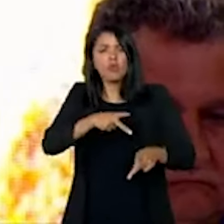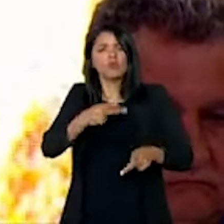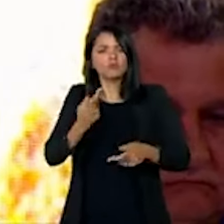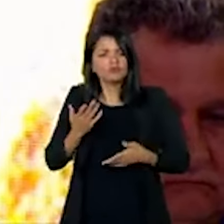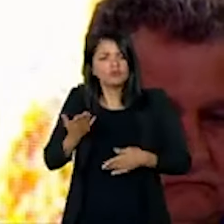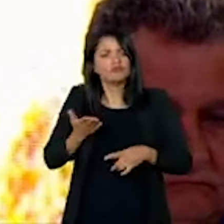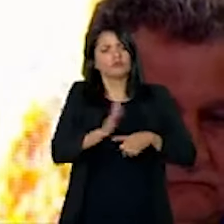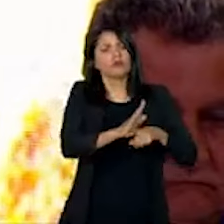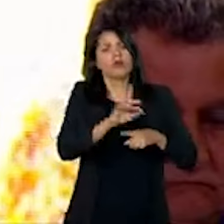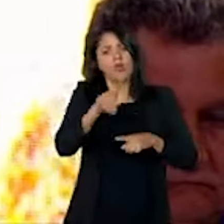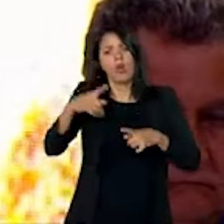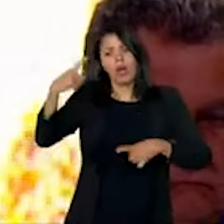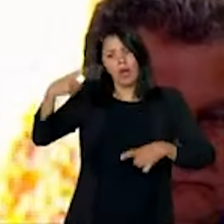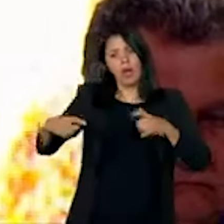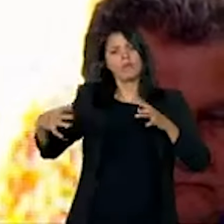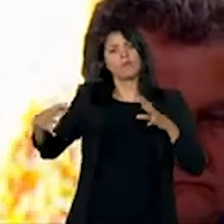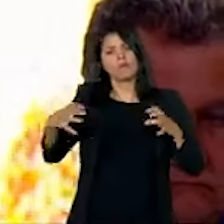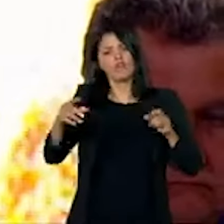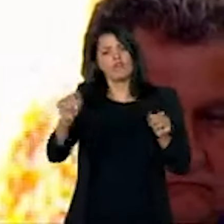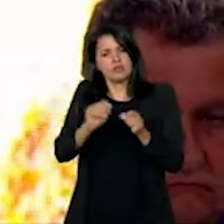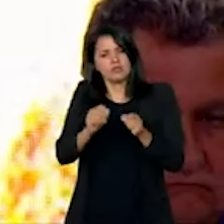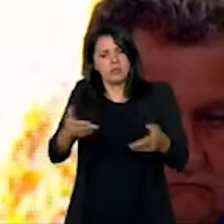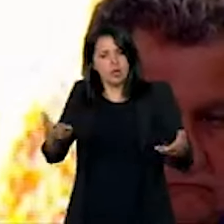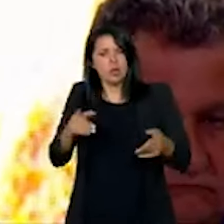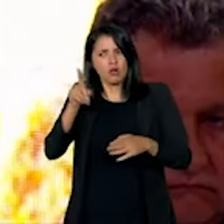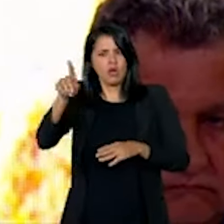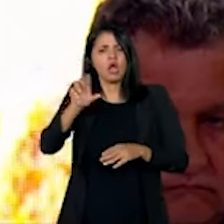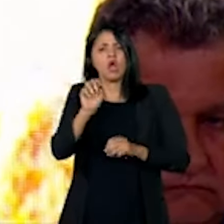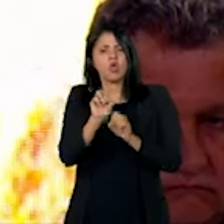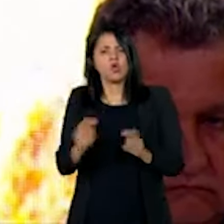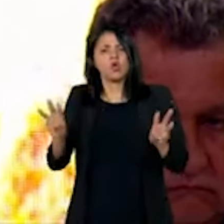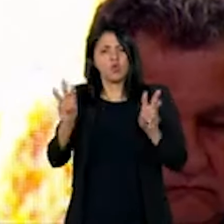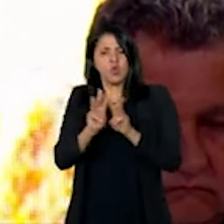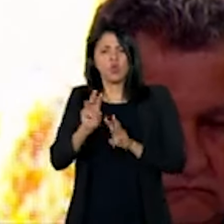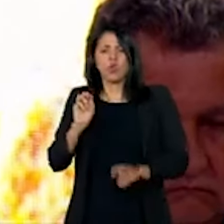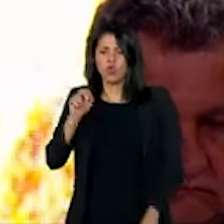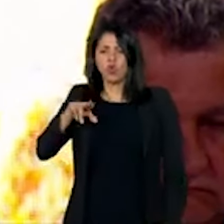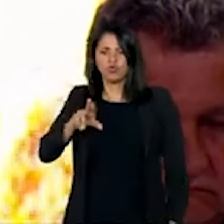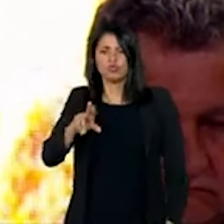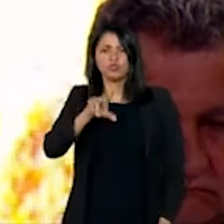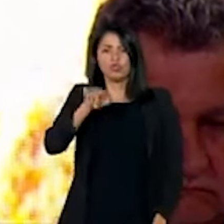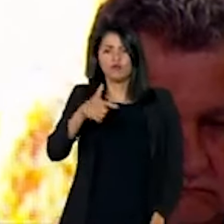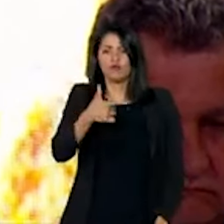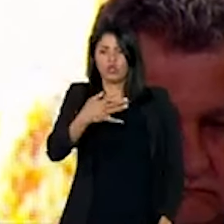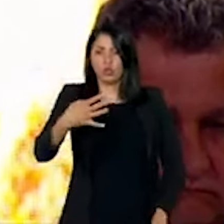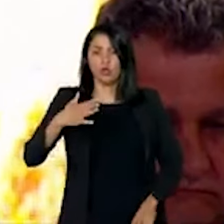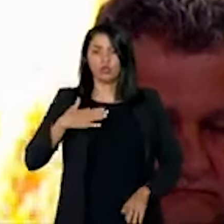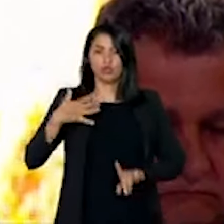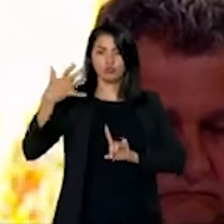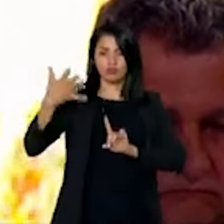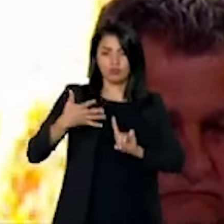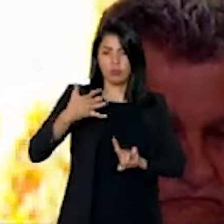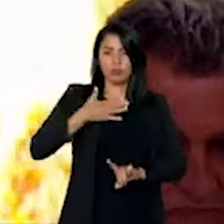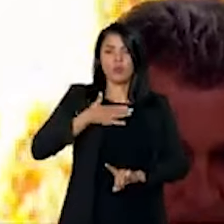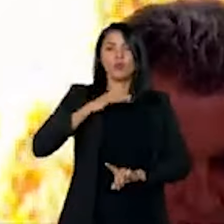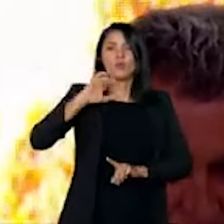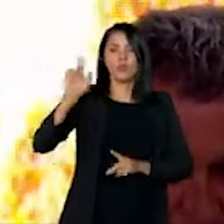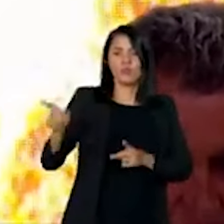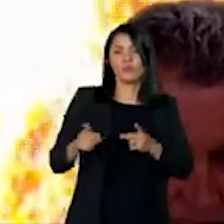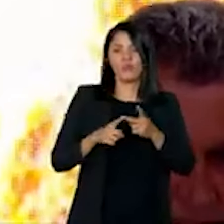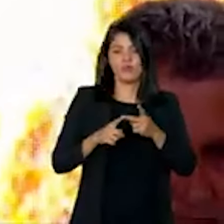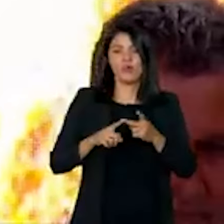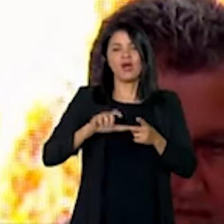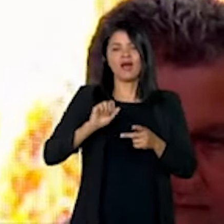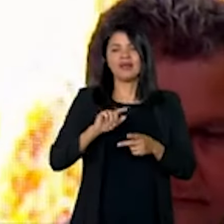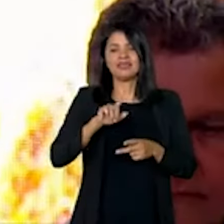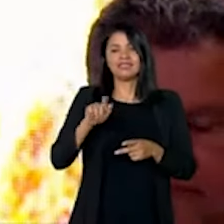Essa é uma briga que nós vamos fazer agora na ONU, dia 24, no meu discurso. Depois nós vamos fazer lá no